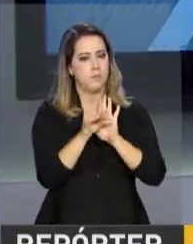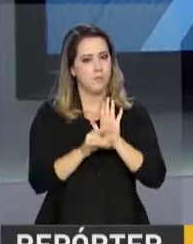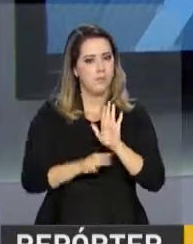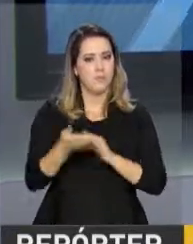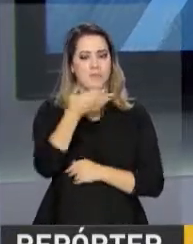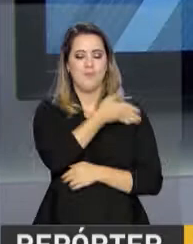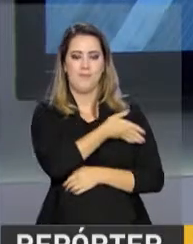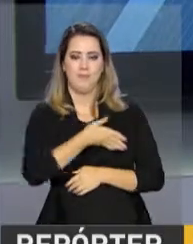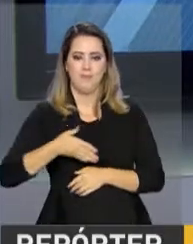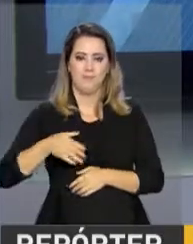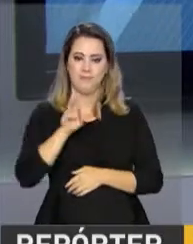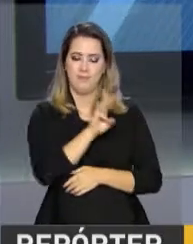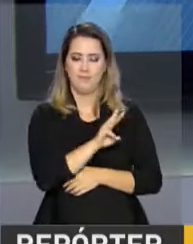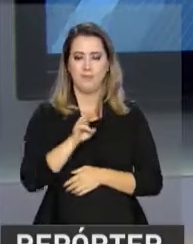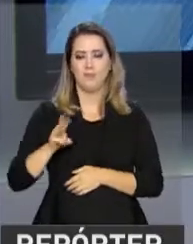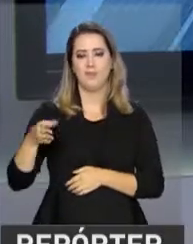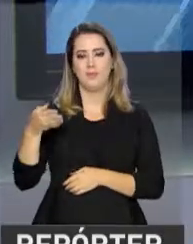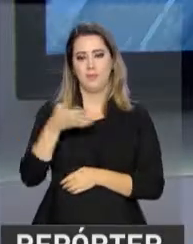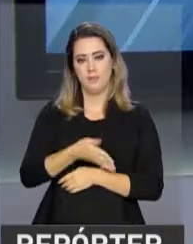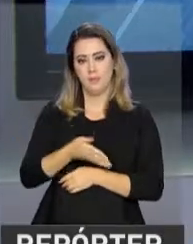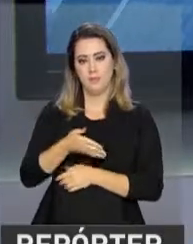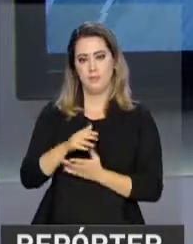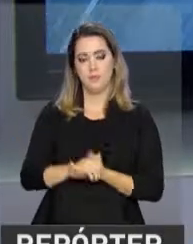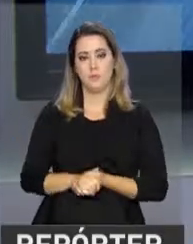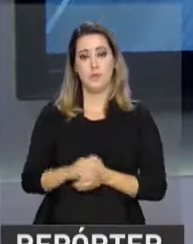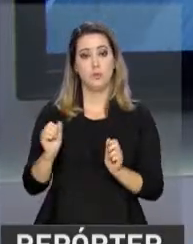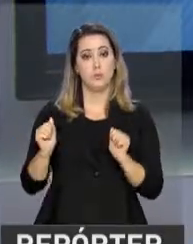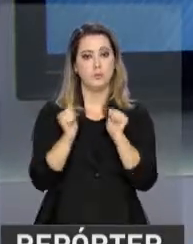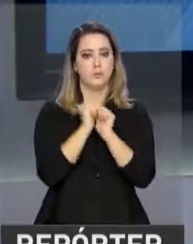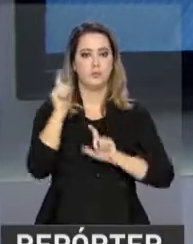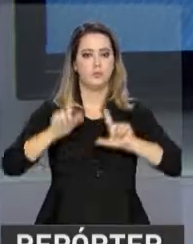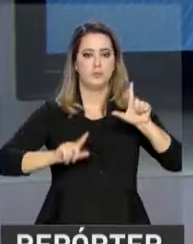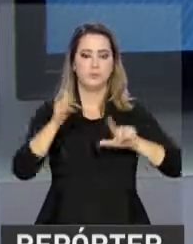nossa programação também está na página da NBR na internet.